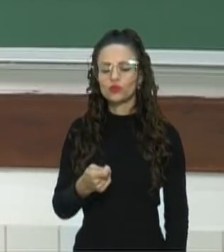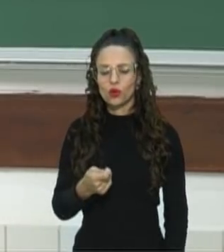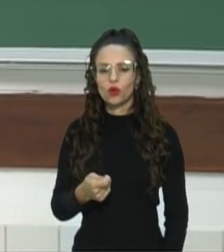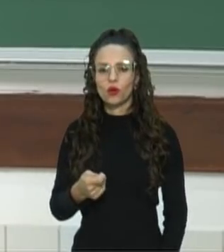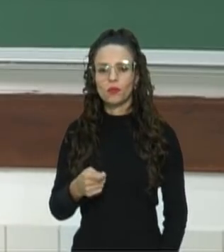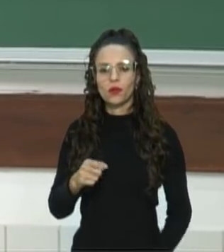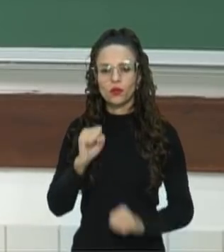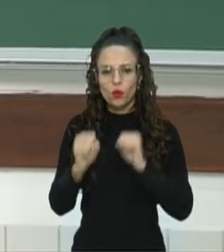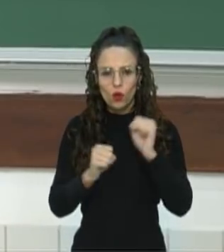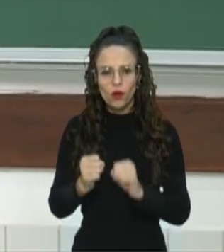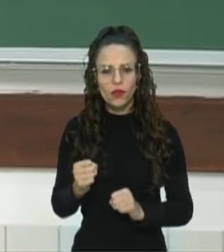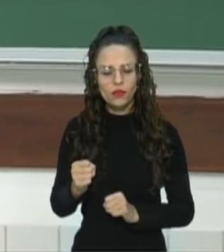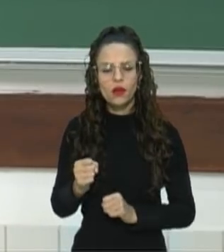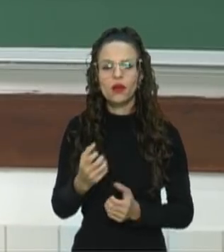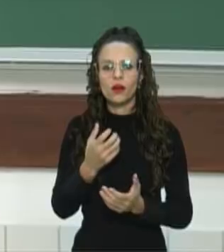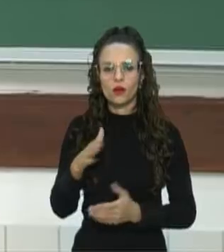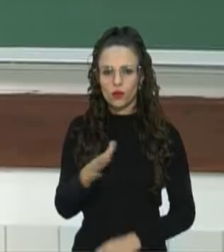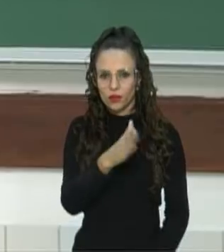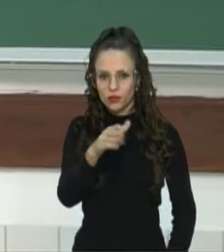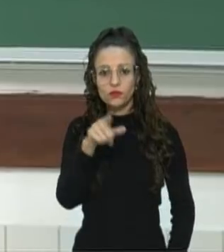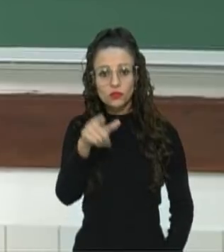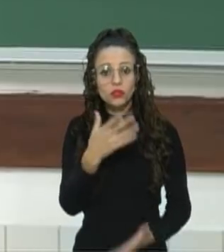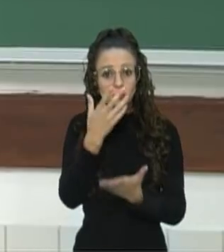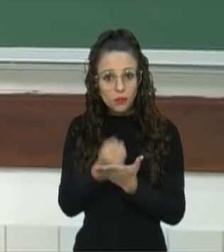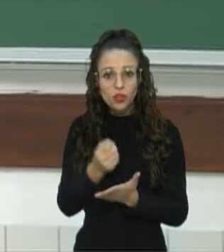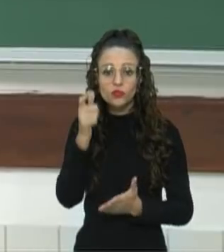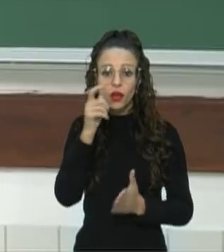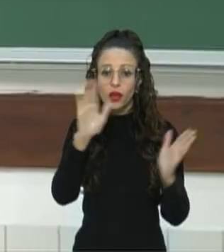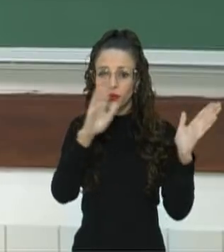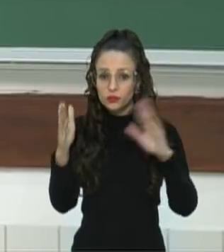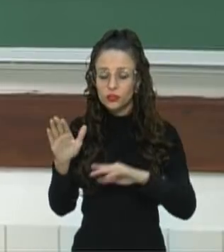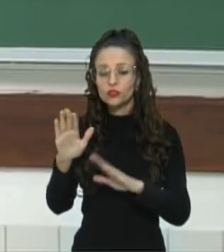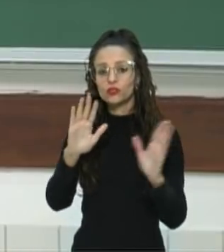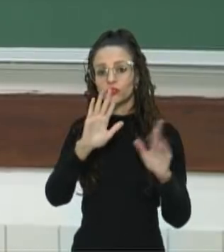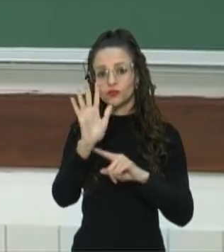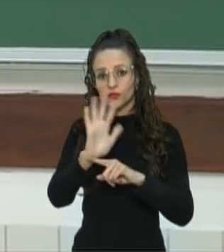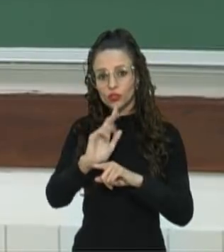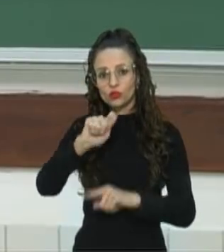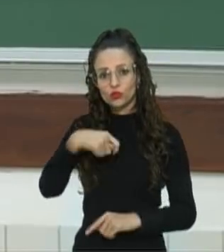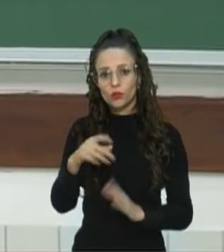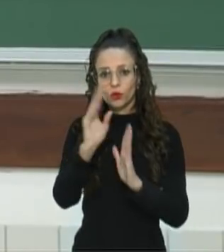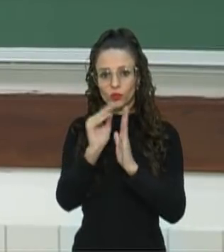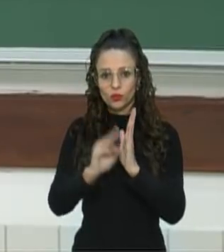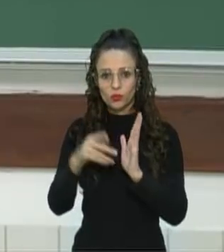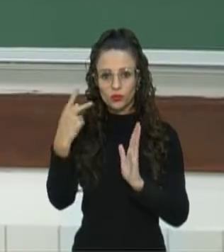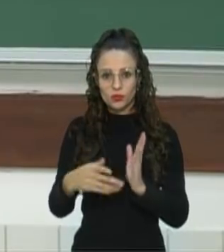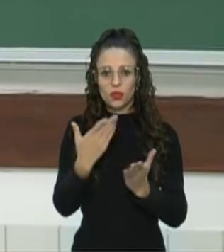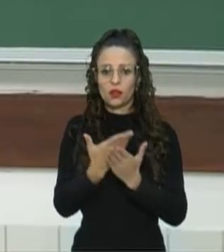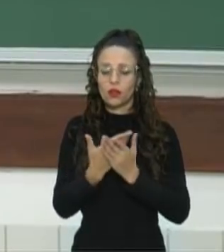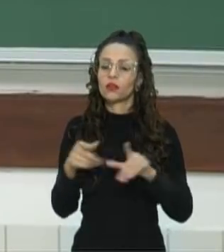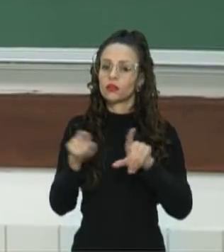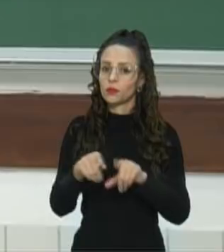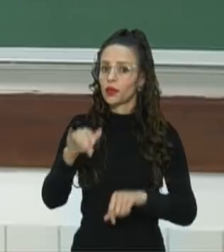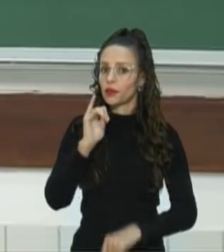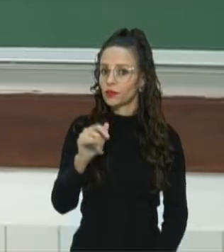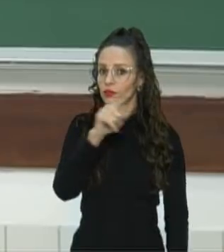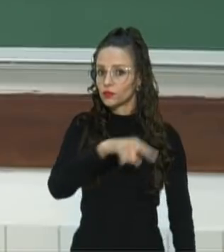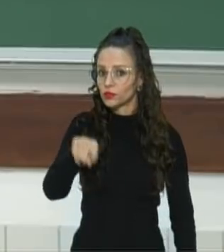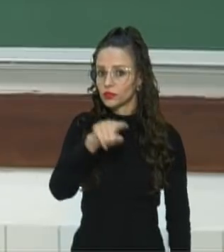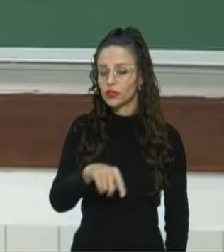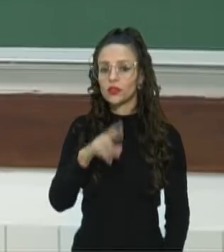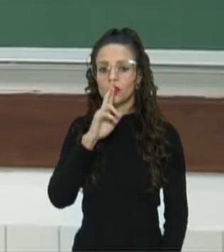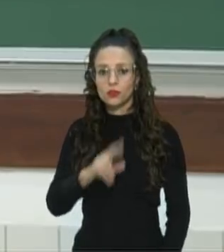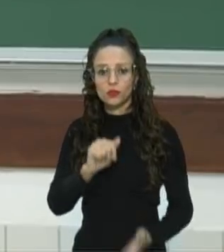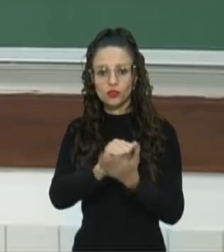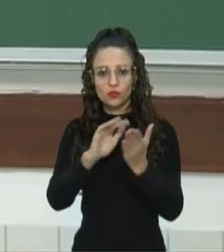e assista esses vídeos que vai estar melhor, vão visualizar melhor o conteúdo da aula de hoje. Lembro também para vocês realizar as atividades no Classroom